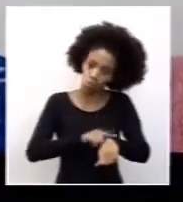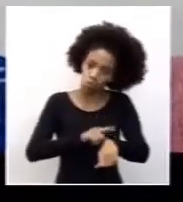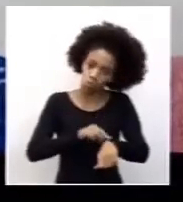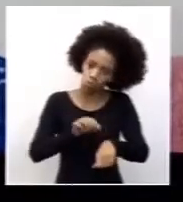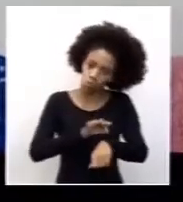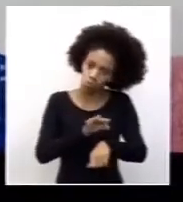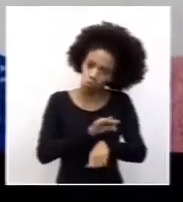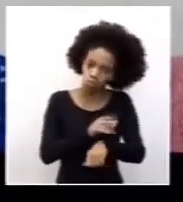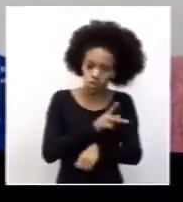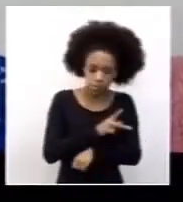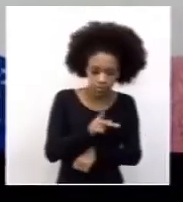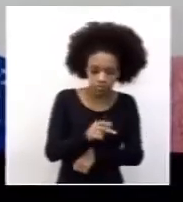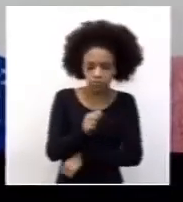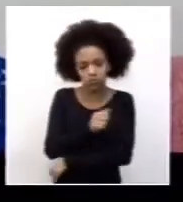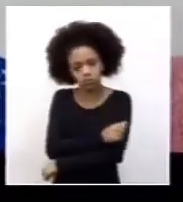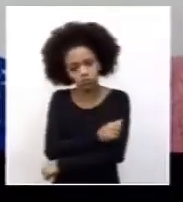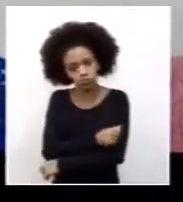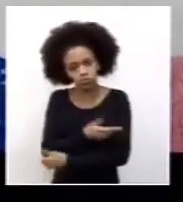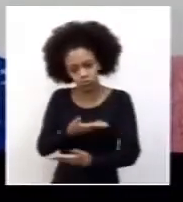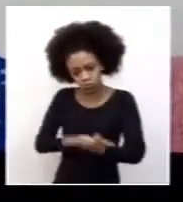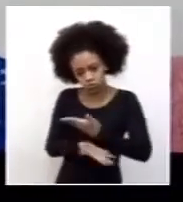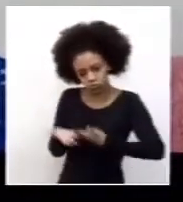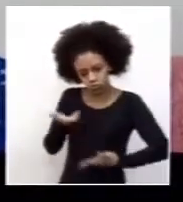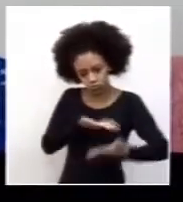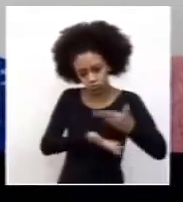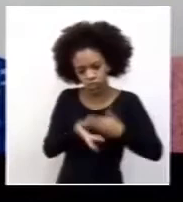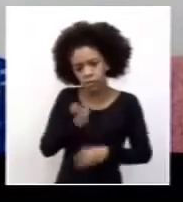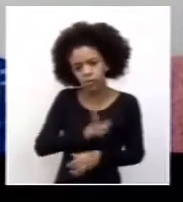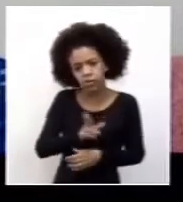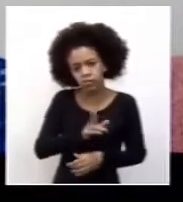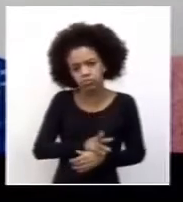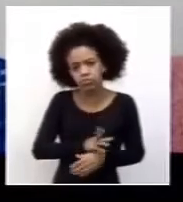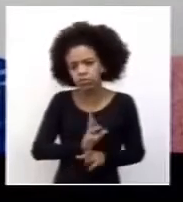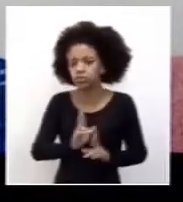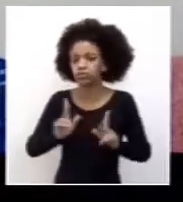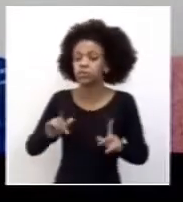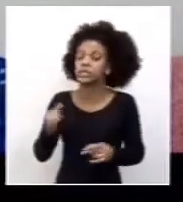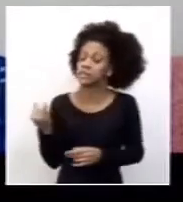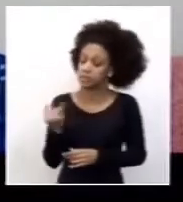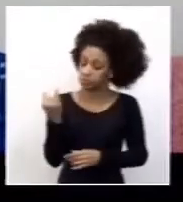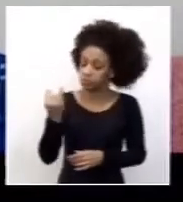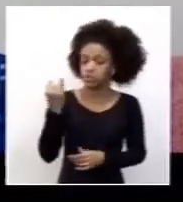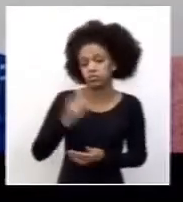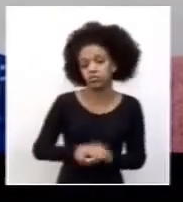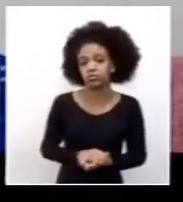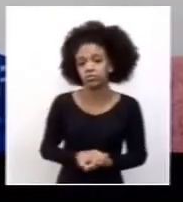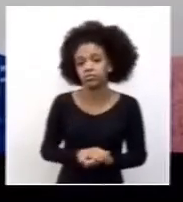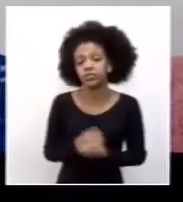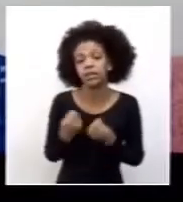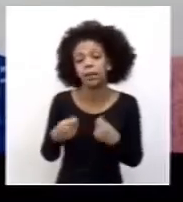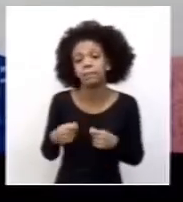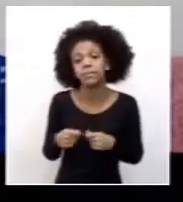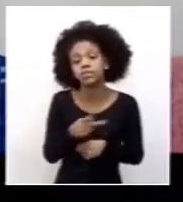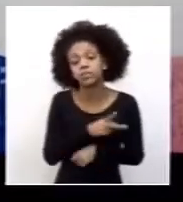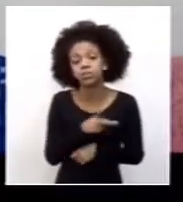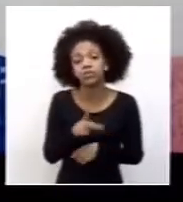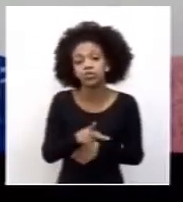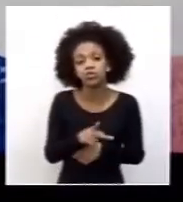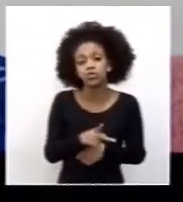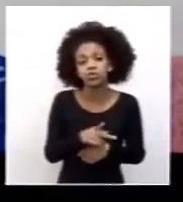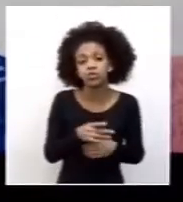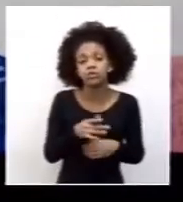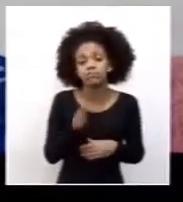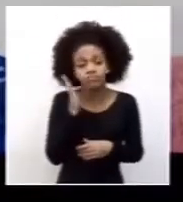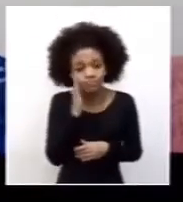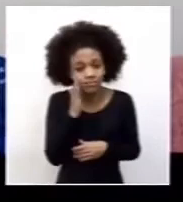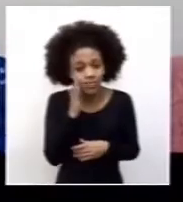pelo professor para a utilização de diferentes espaços é importantíssima. É preciso que o professor defina qual